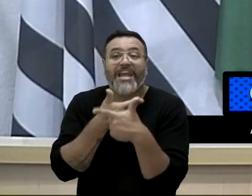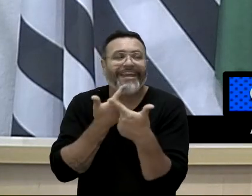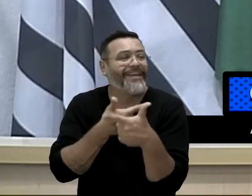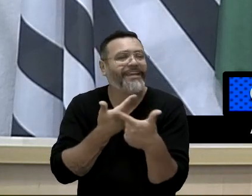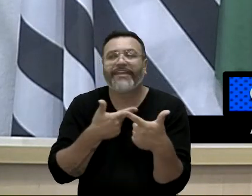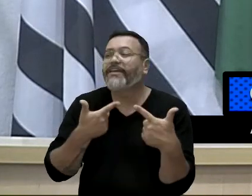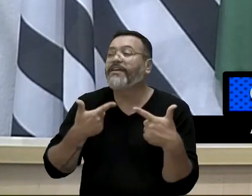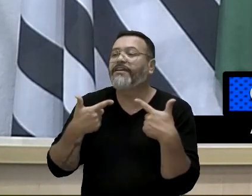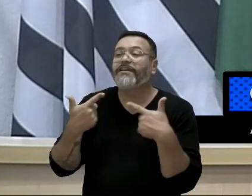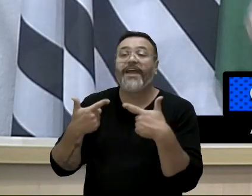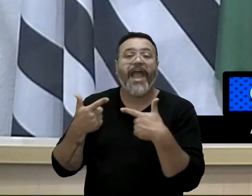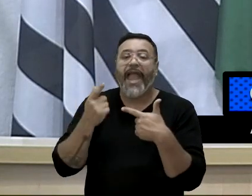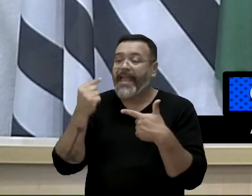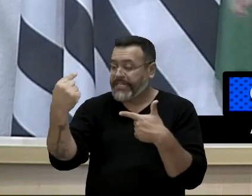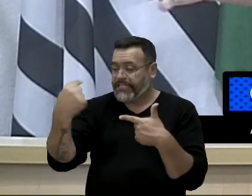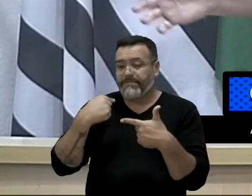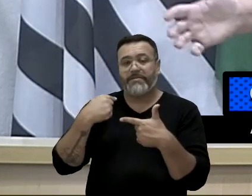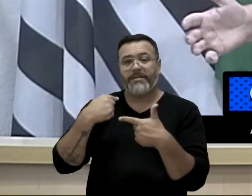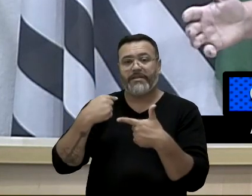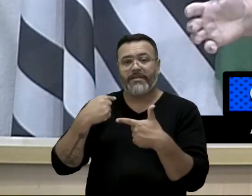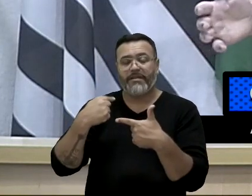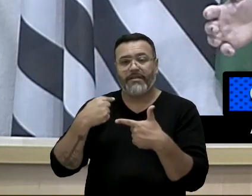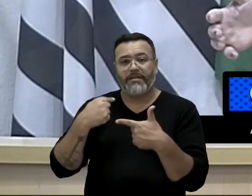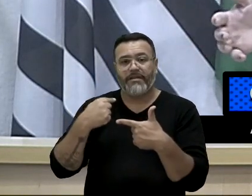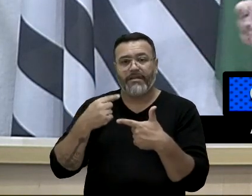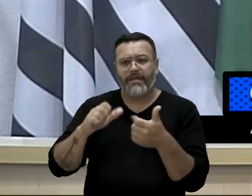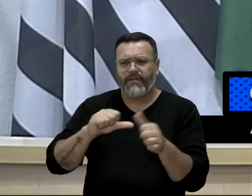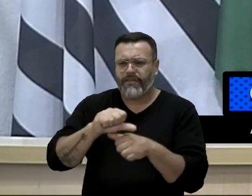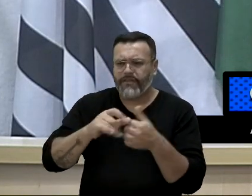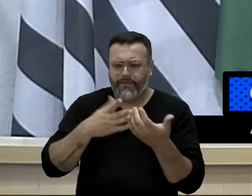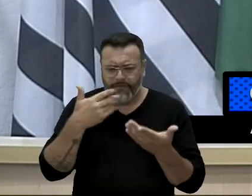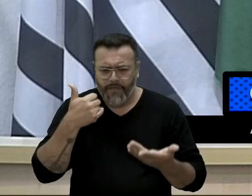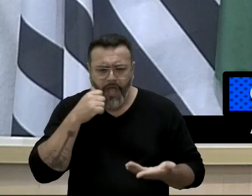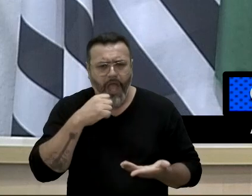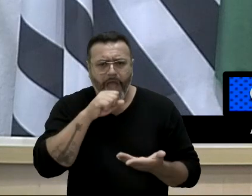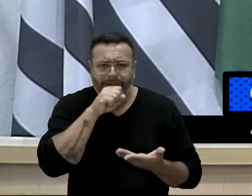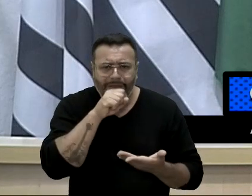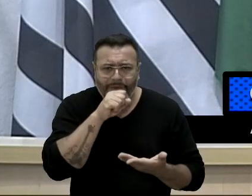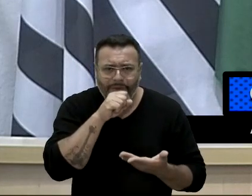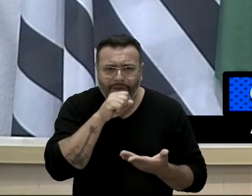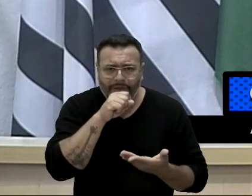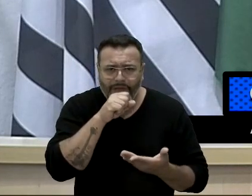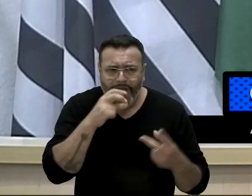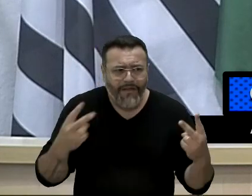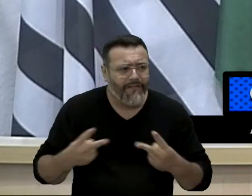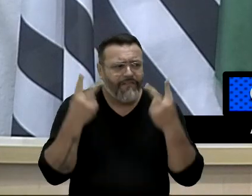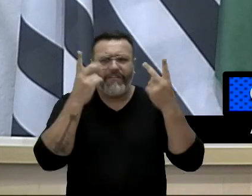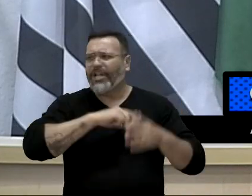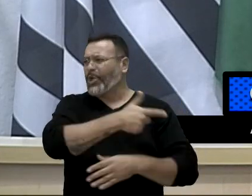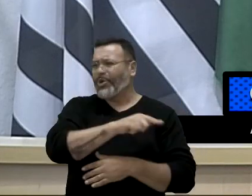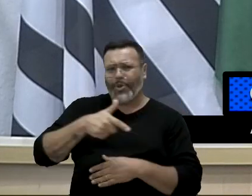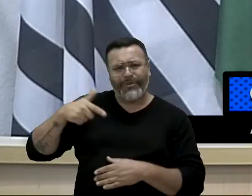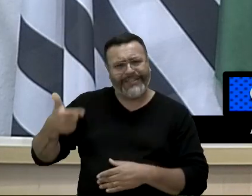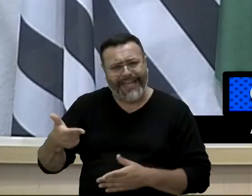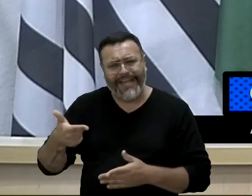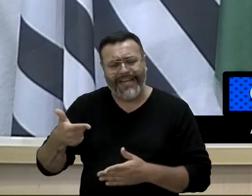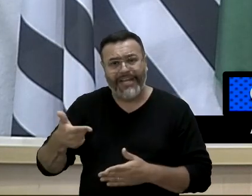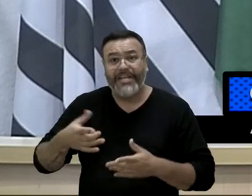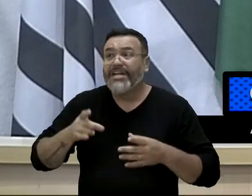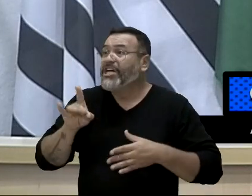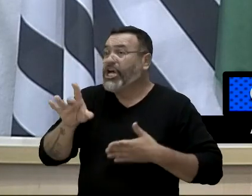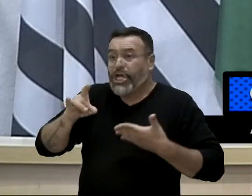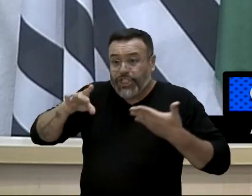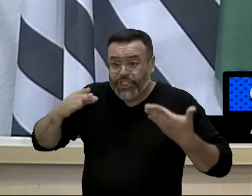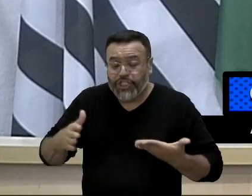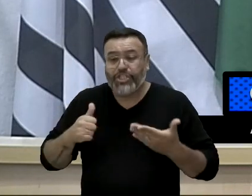problema psicológico, depressão tentando se matar, e você porque virou mãe. Você vê como é desvalorizado isso? E só quem passa sabe o que é. É bem